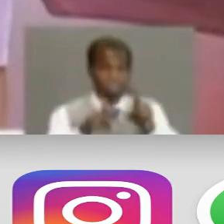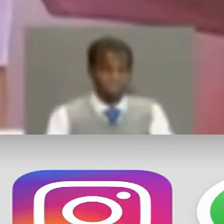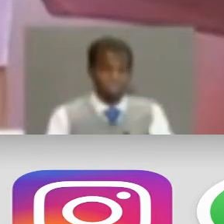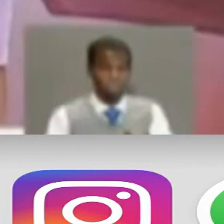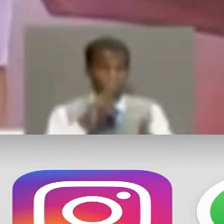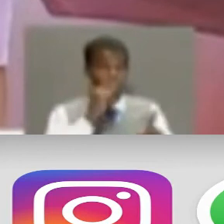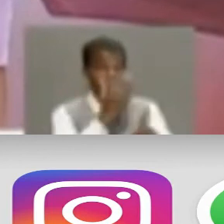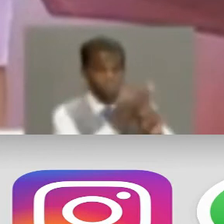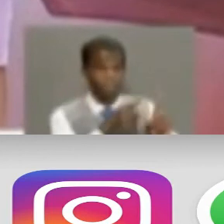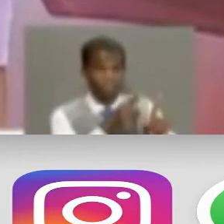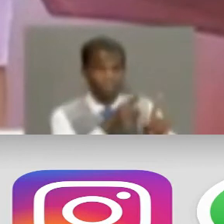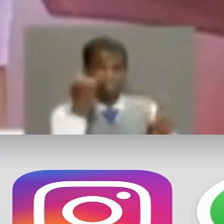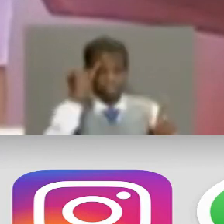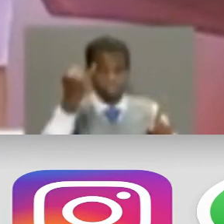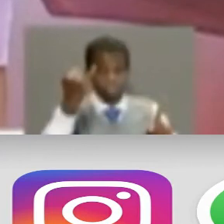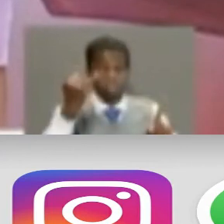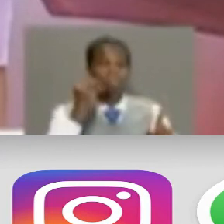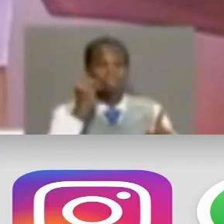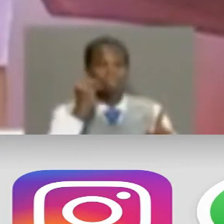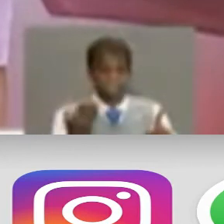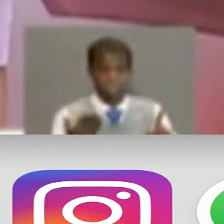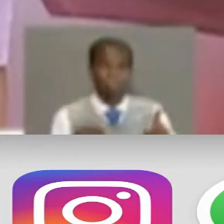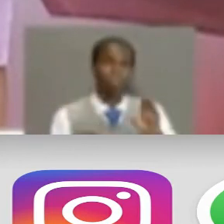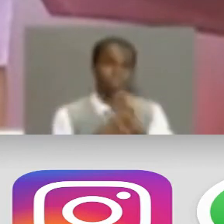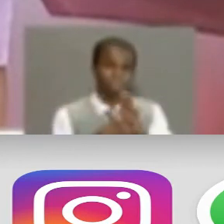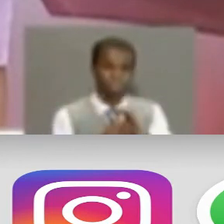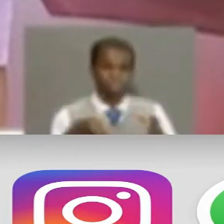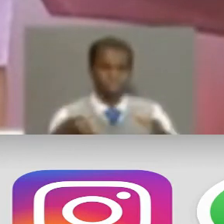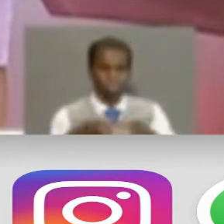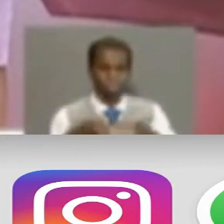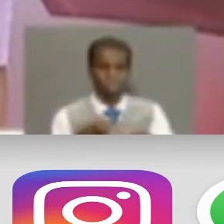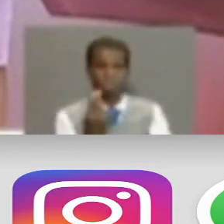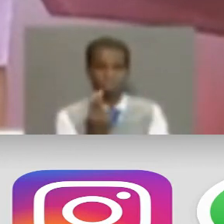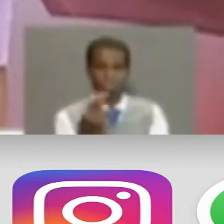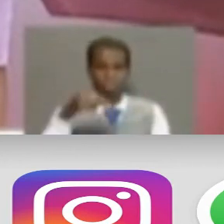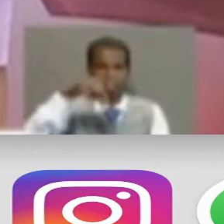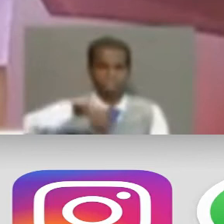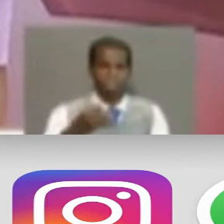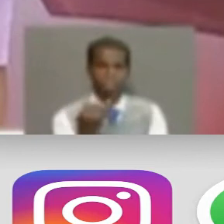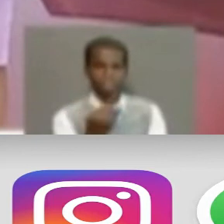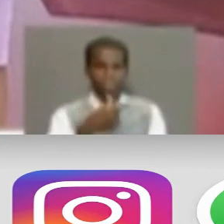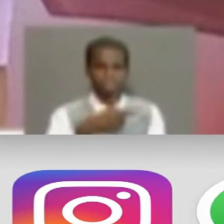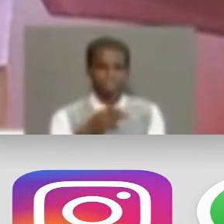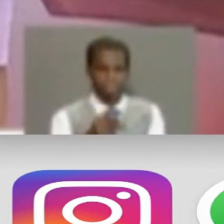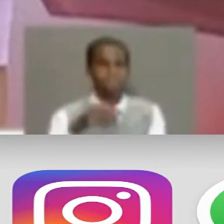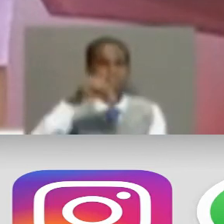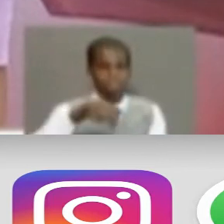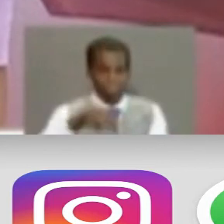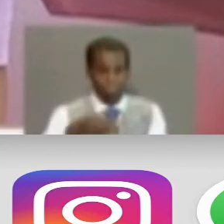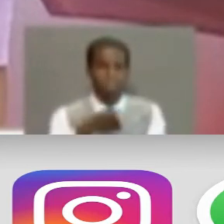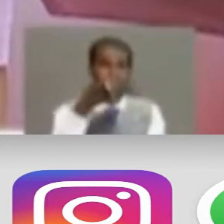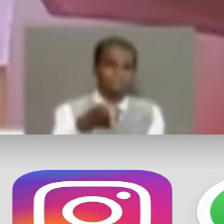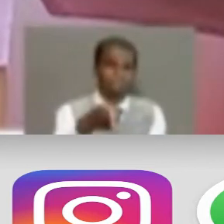Eu penso que, em algum momento, a UNITA deve vir explicar os factos todos que são levantados. Por uma razão simples,